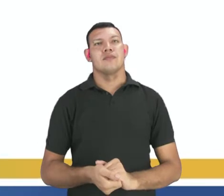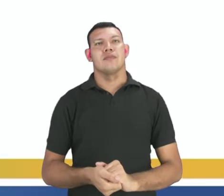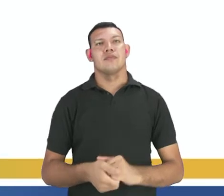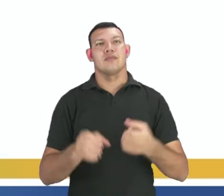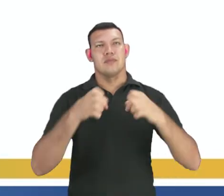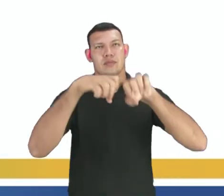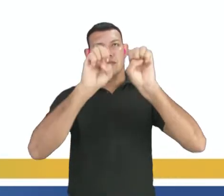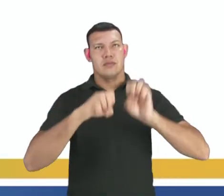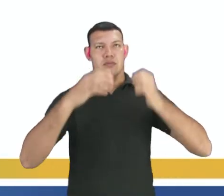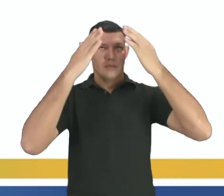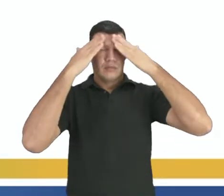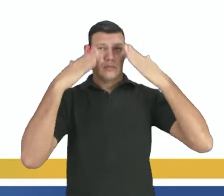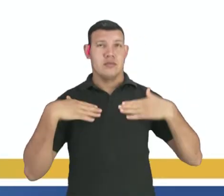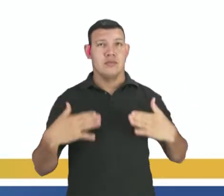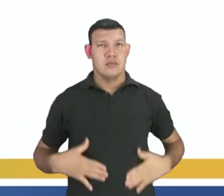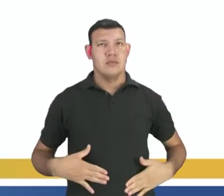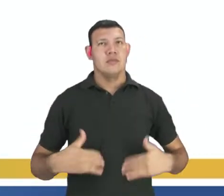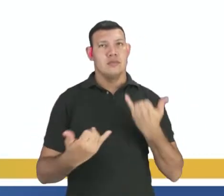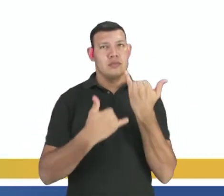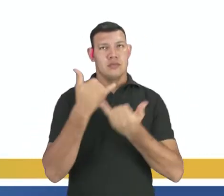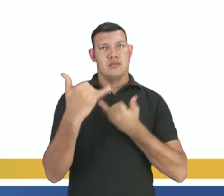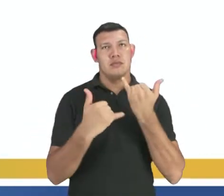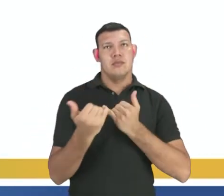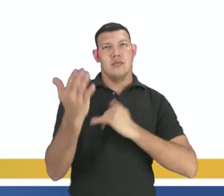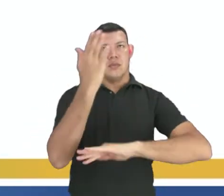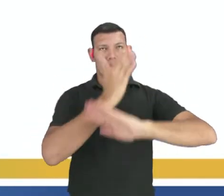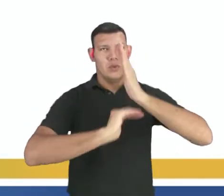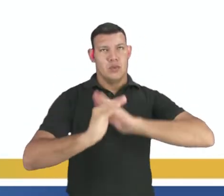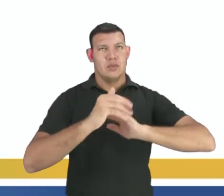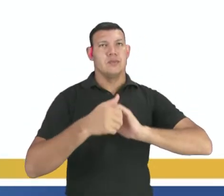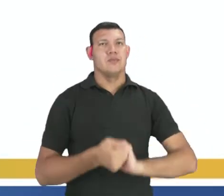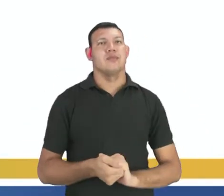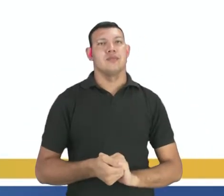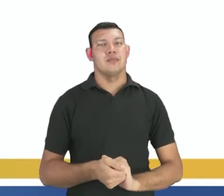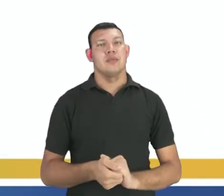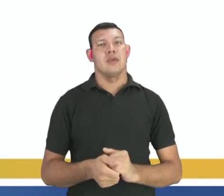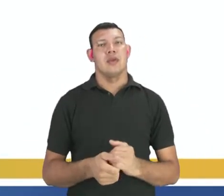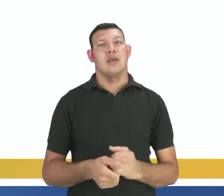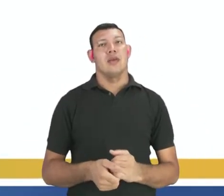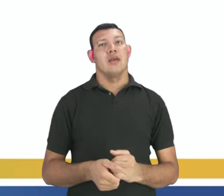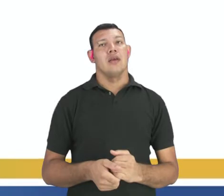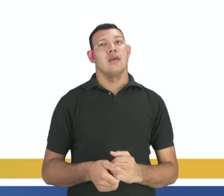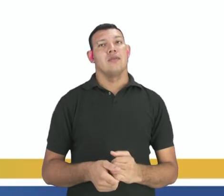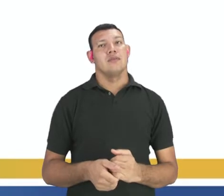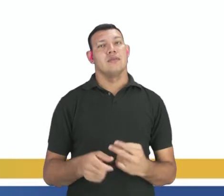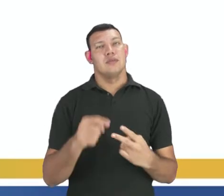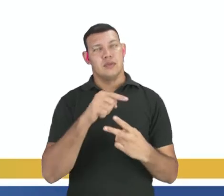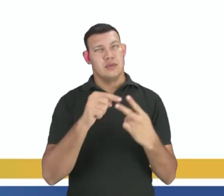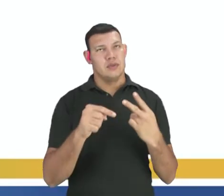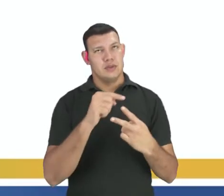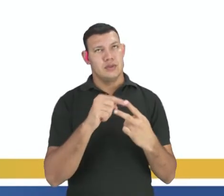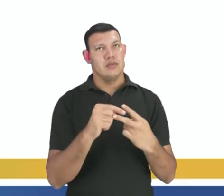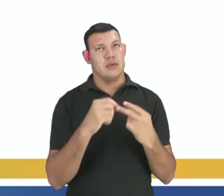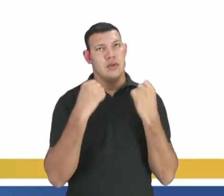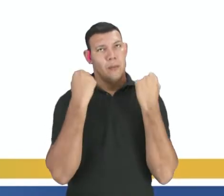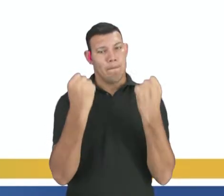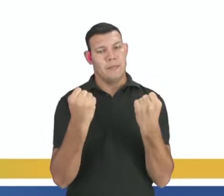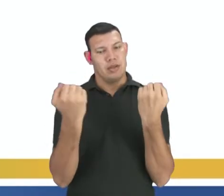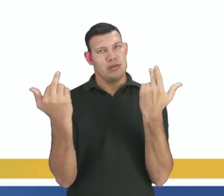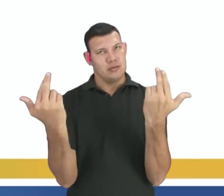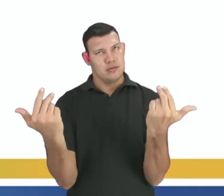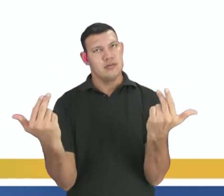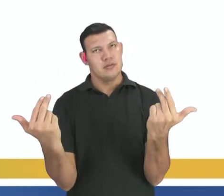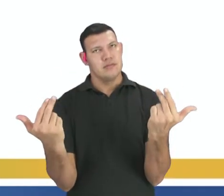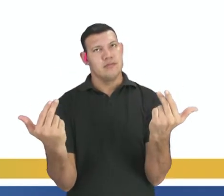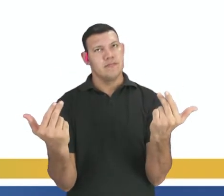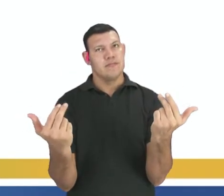no seu jogo dentro do jiu-jitsu? Todo mundo sabe que duas pessoas têm o mesmo peso, têm biotipos completamente diferentes. A